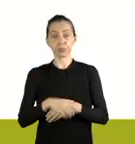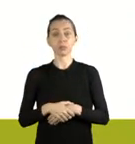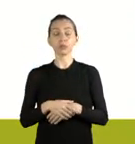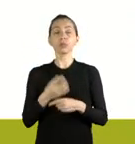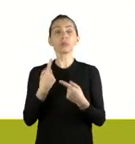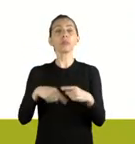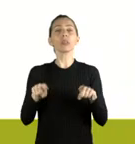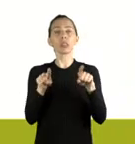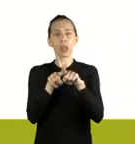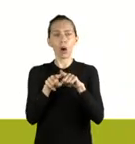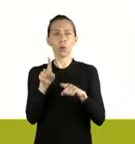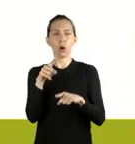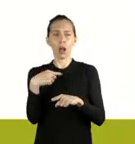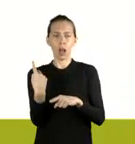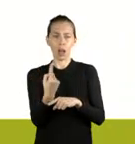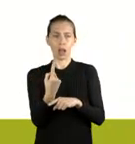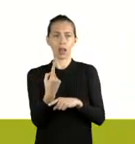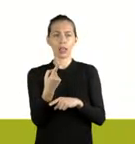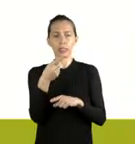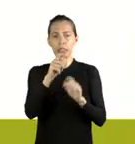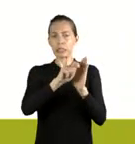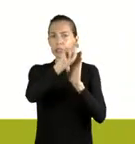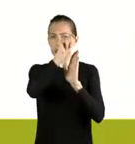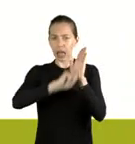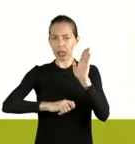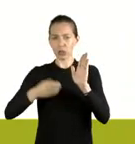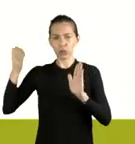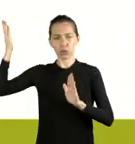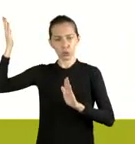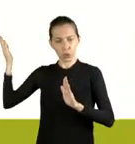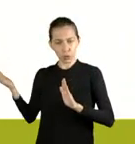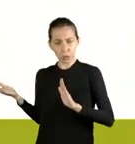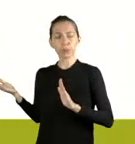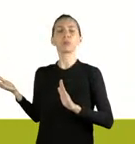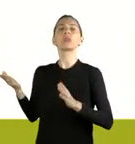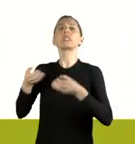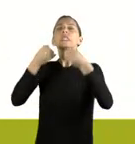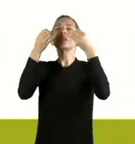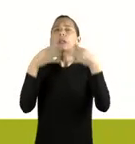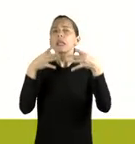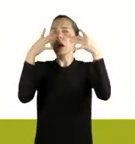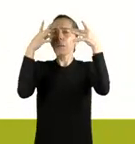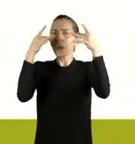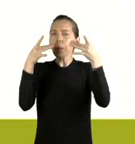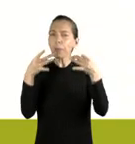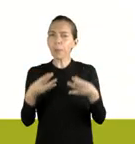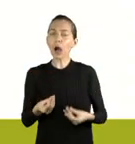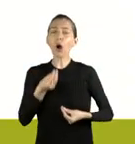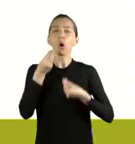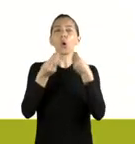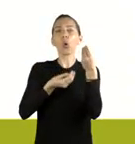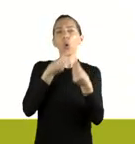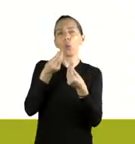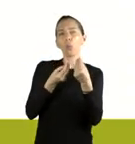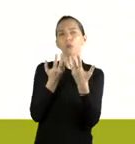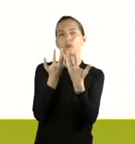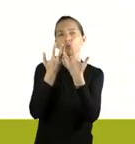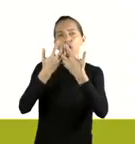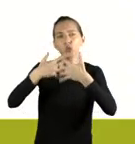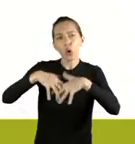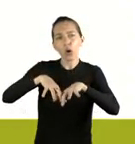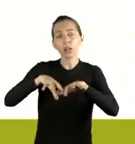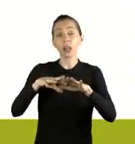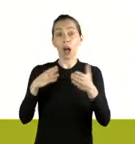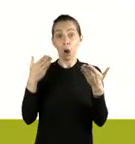Então, isso é um texto evidente que ele está falando um pouco sobre isso. Né? Hoje, as pessoas